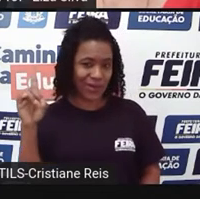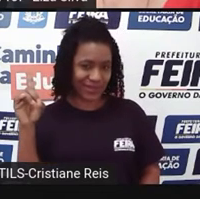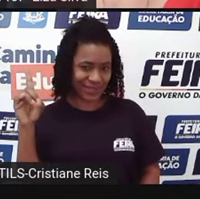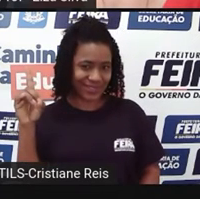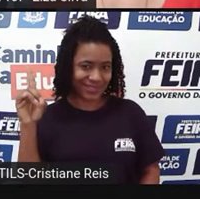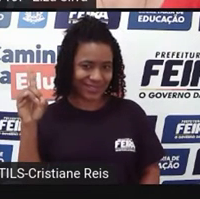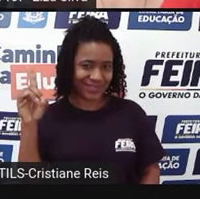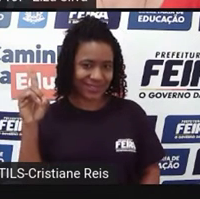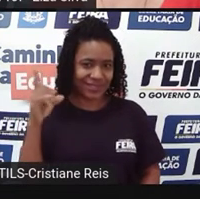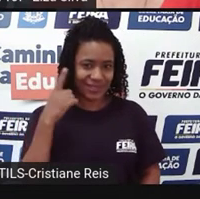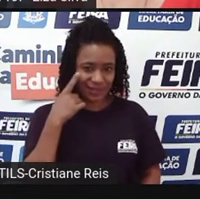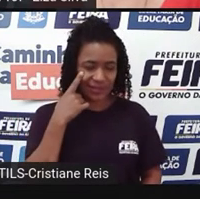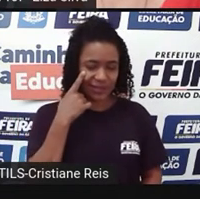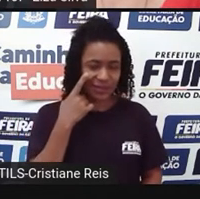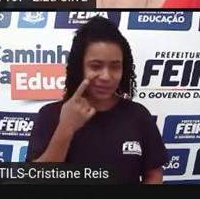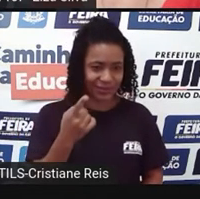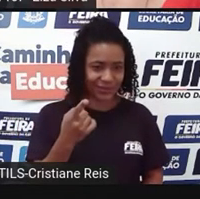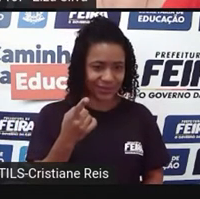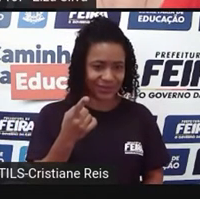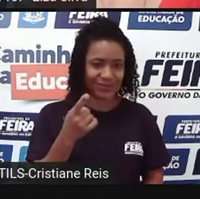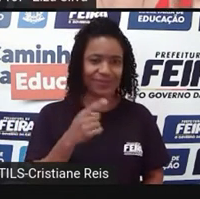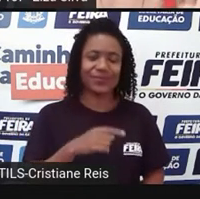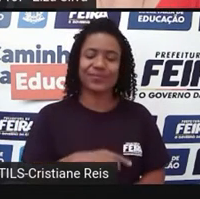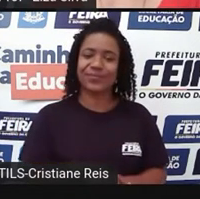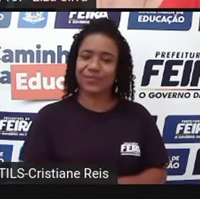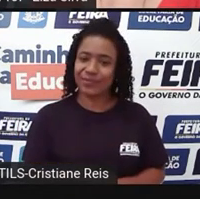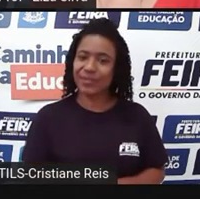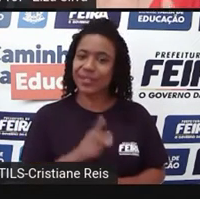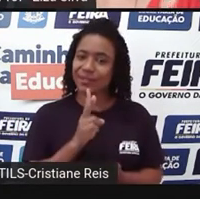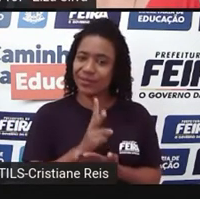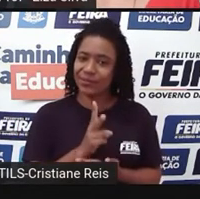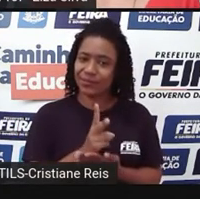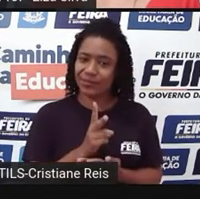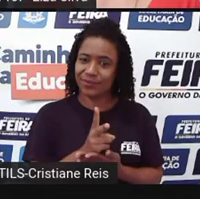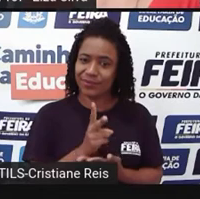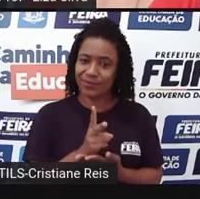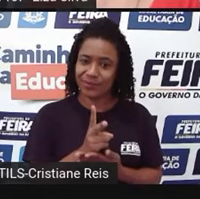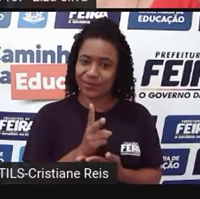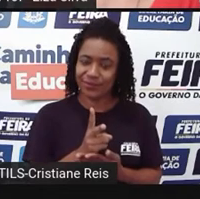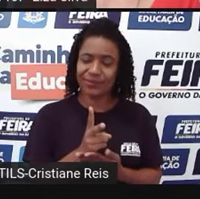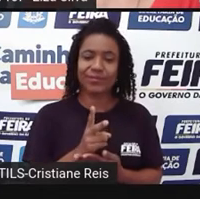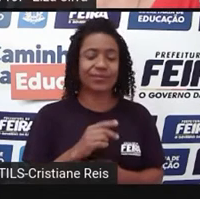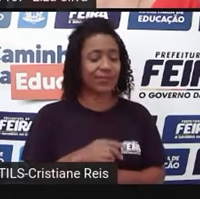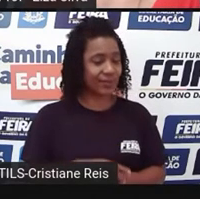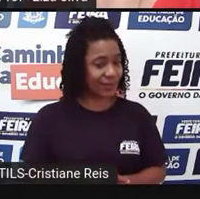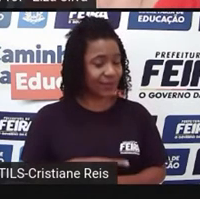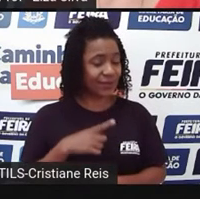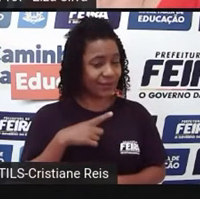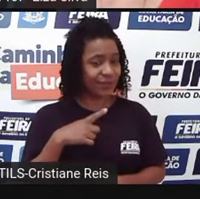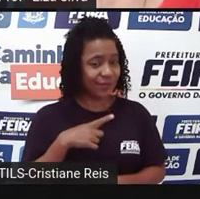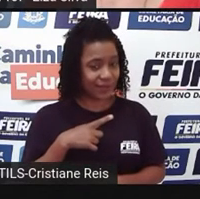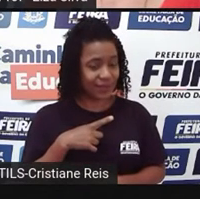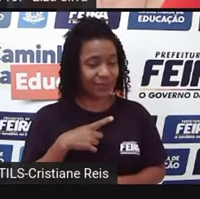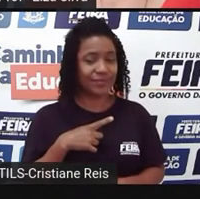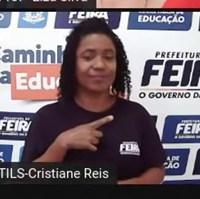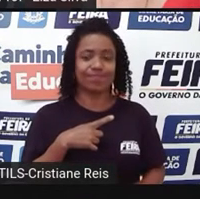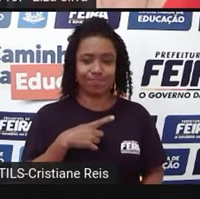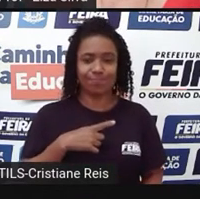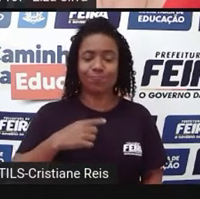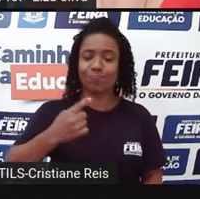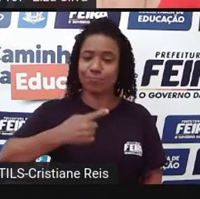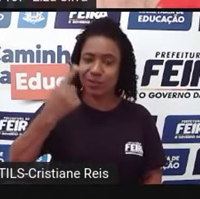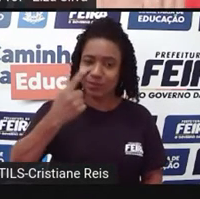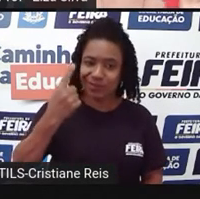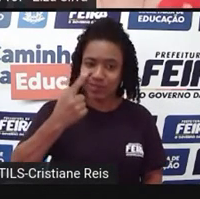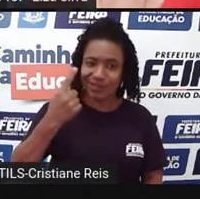tarde ok se eu dentes então Sempre quando você for representar as dezenas você vai colocar o